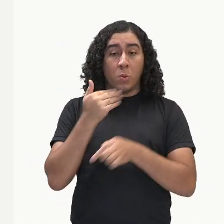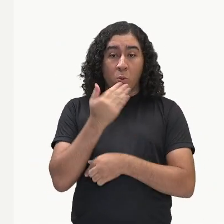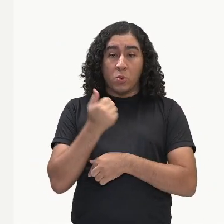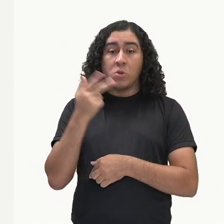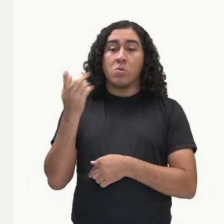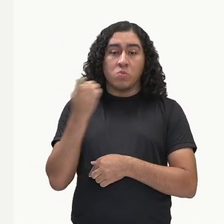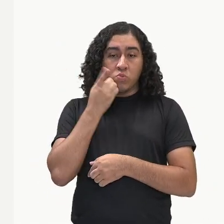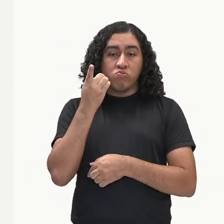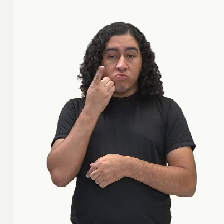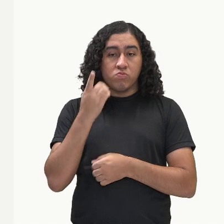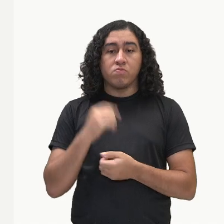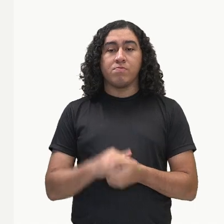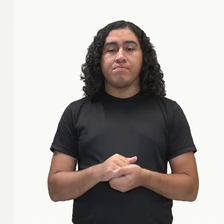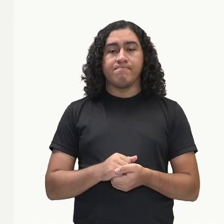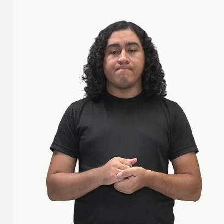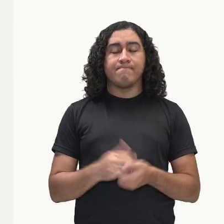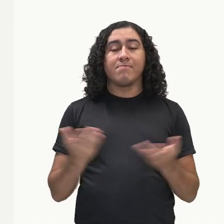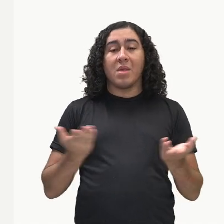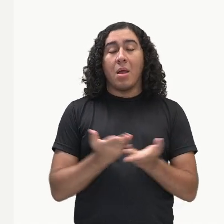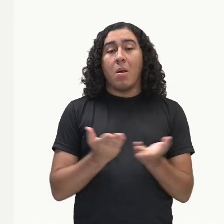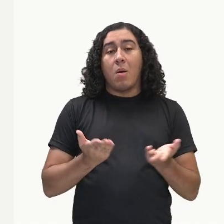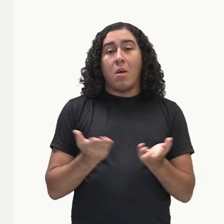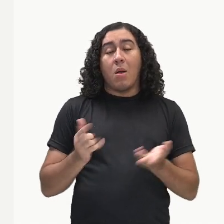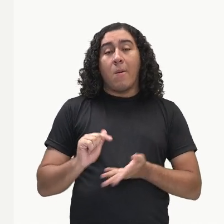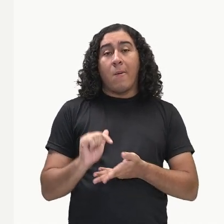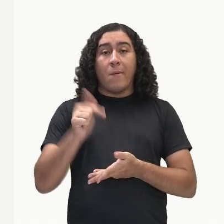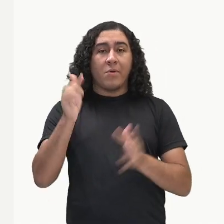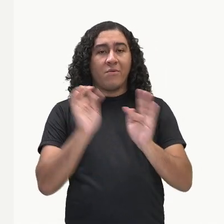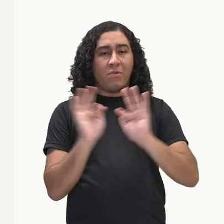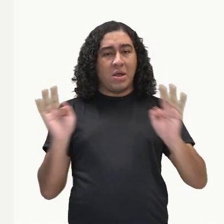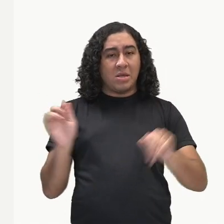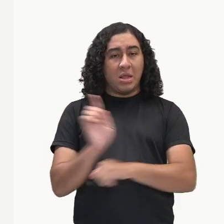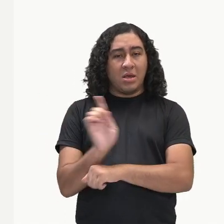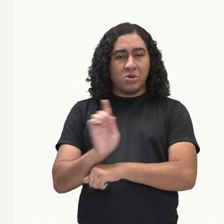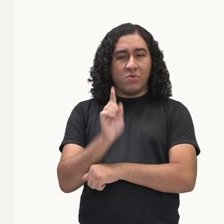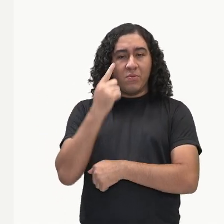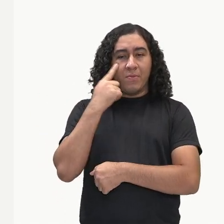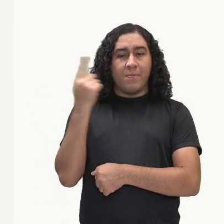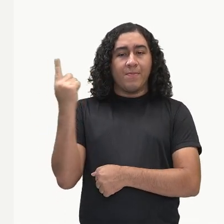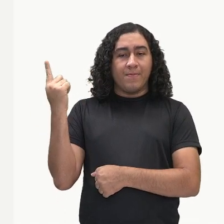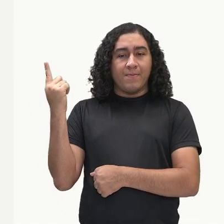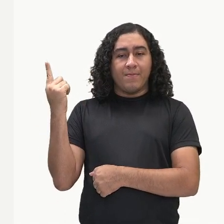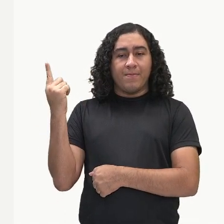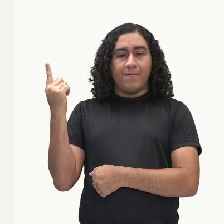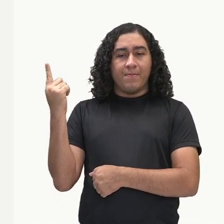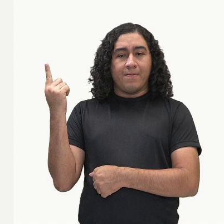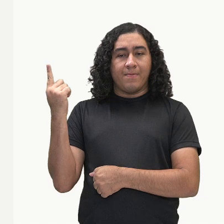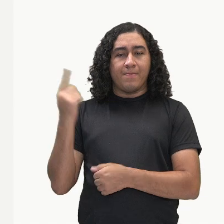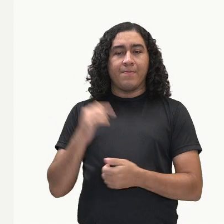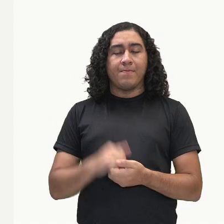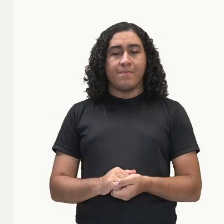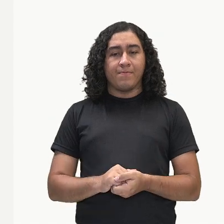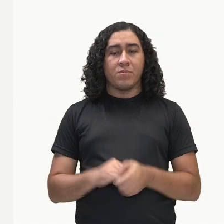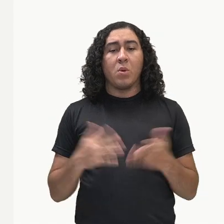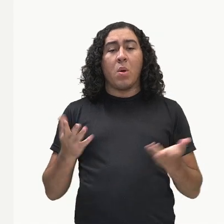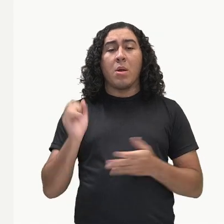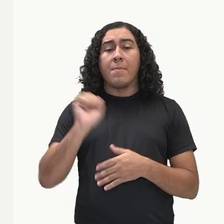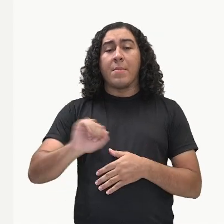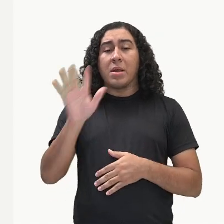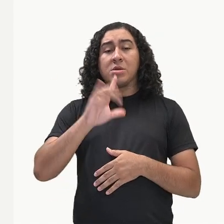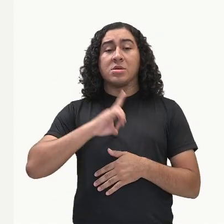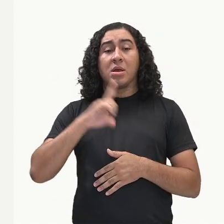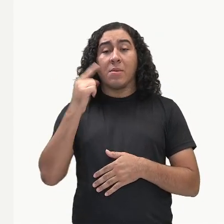é? Agora vamos ver uma frase na forma negativa aqui junto comigo. Olha só a imagem. Então, a imagem vocês têm aqui,